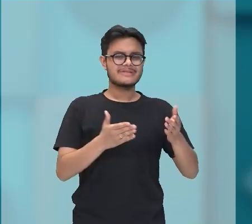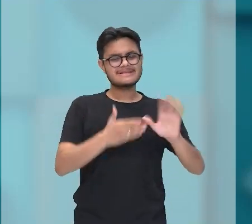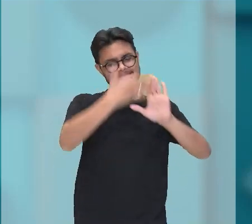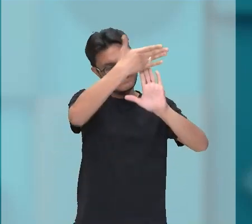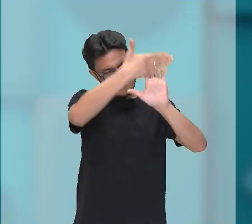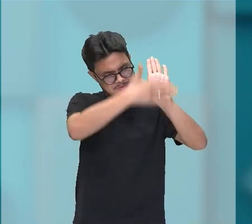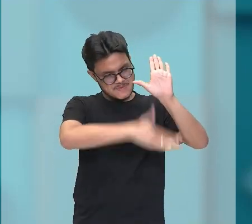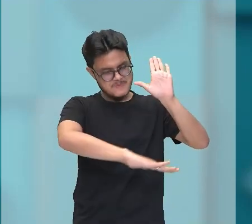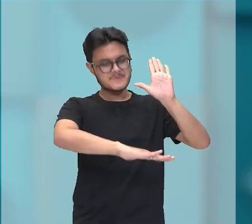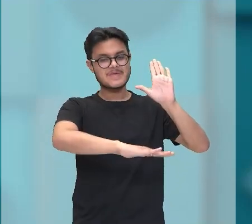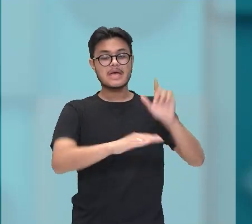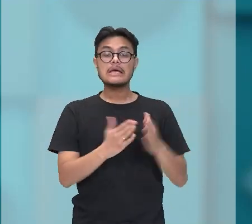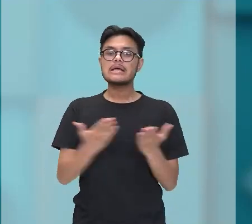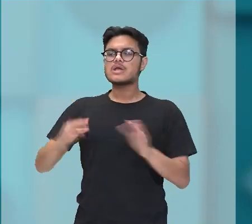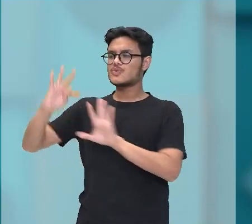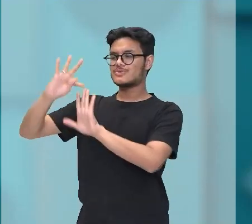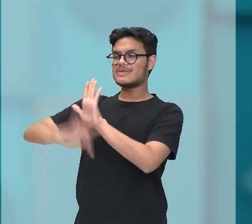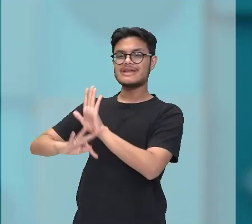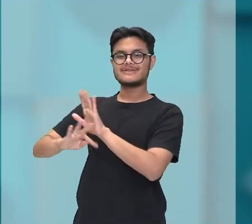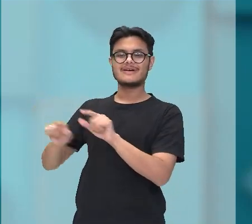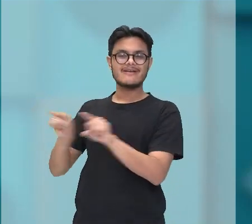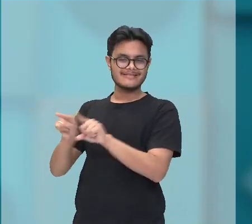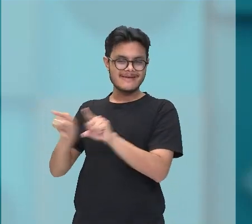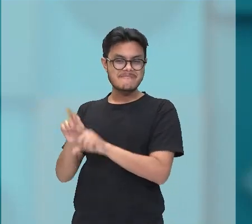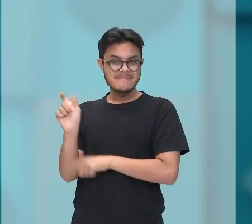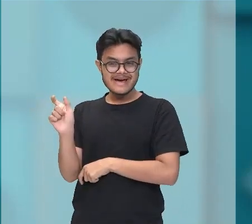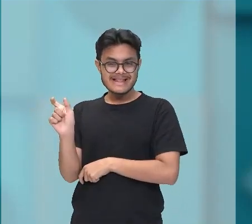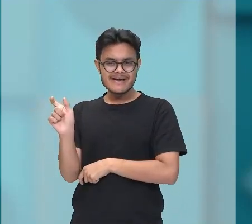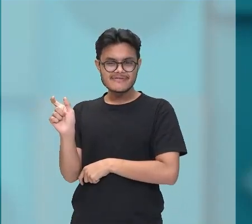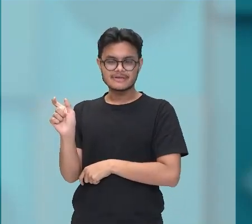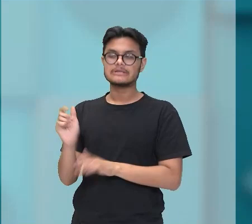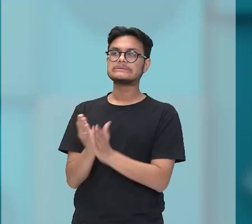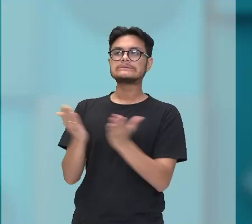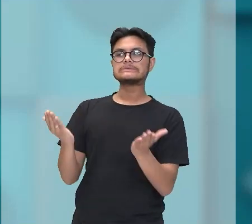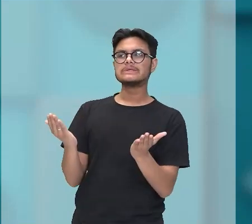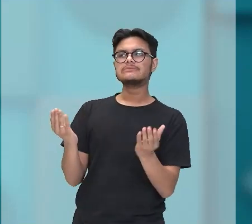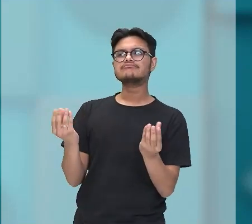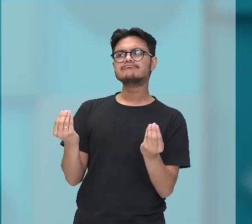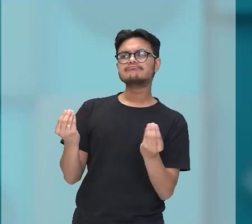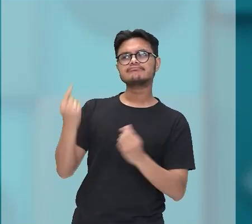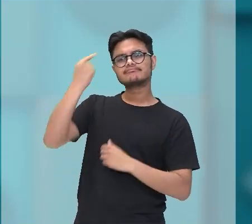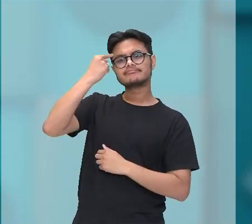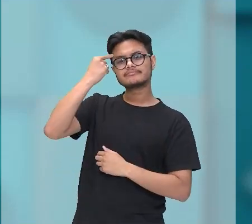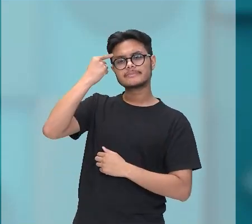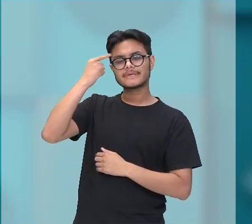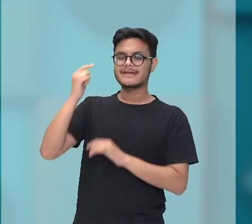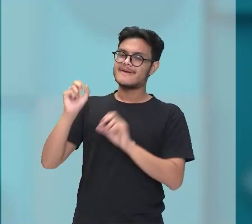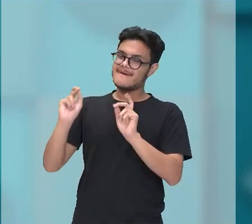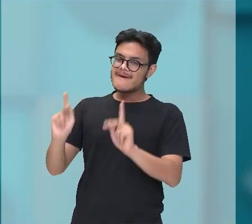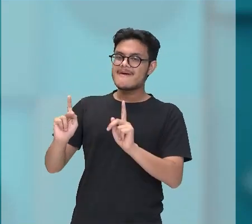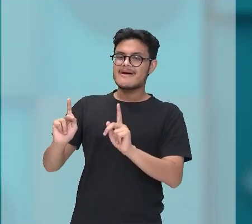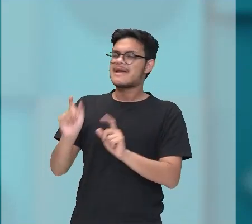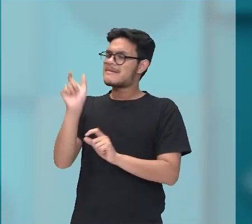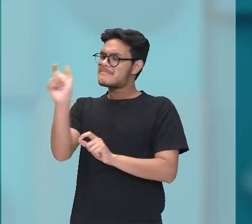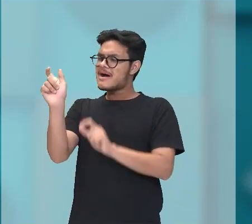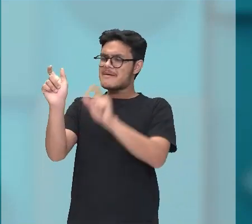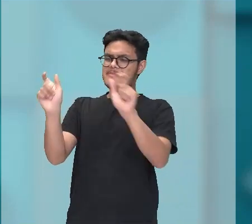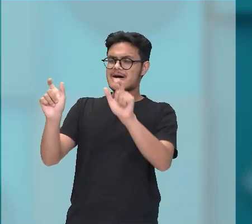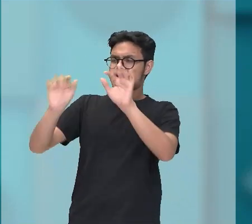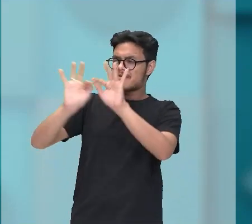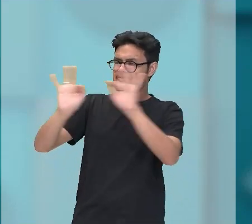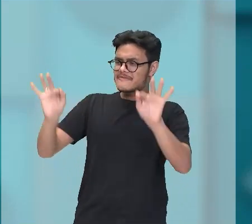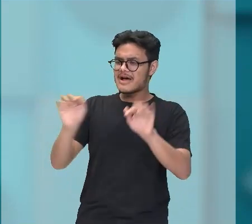tecido. E o texto, ele é feito de quê? Ora, a gente vai observar que são palavras organizadas